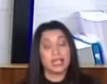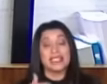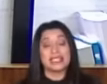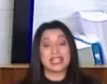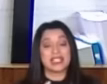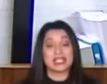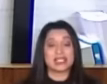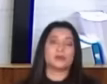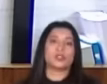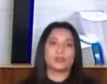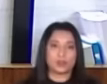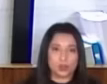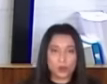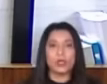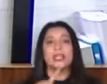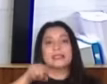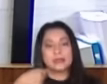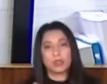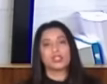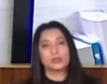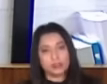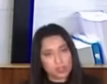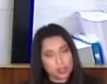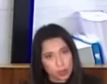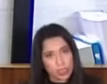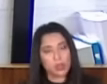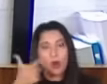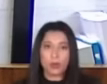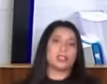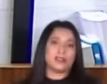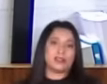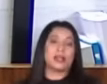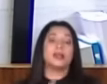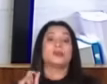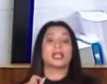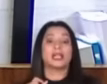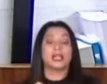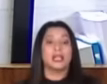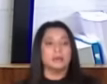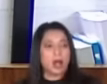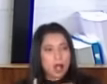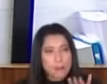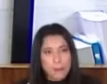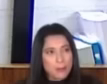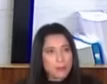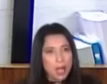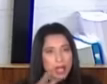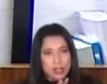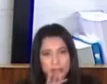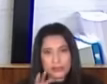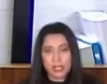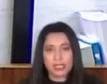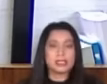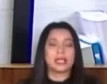2021, repetiu 7 de setembro de 2022 para instigar parte da população a uma tentativa